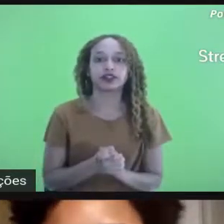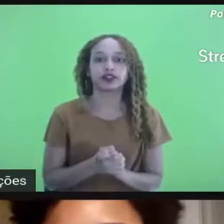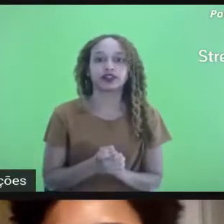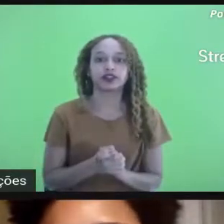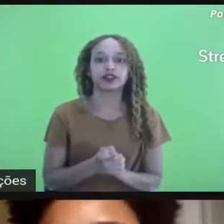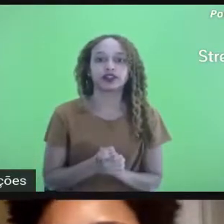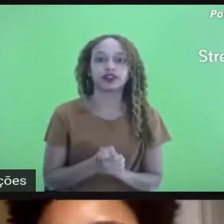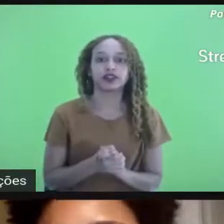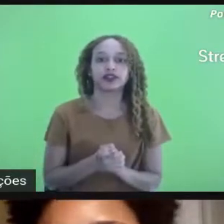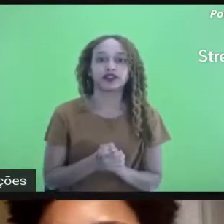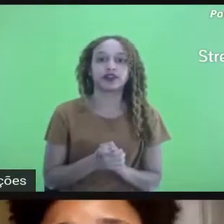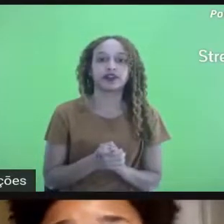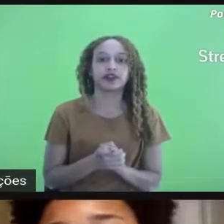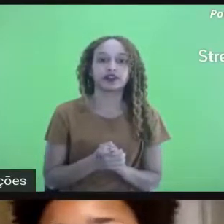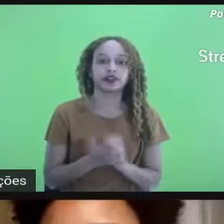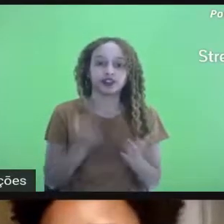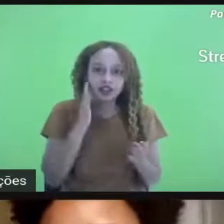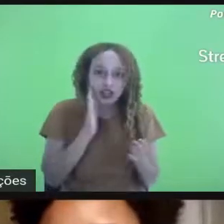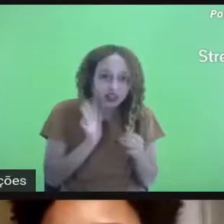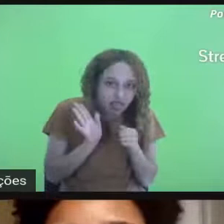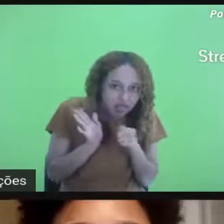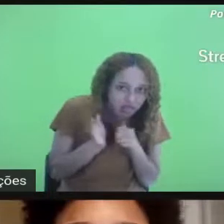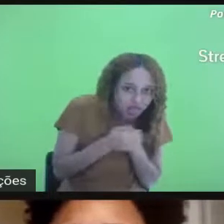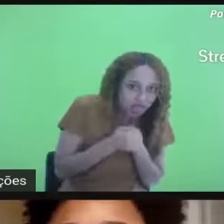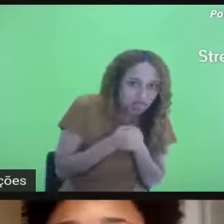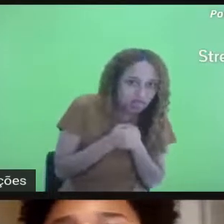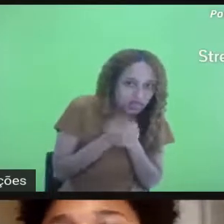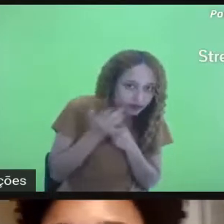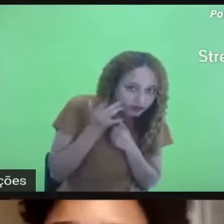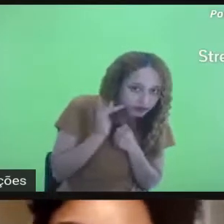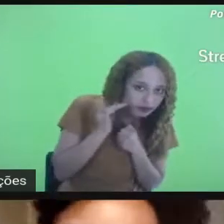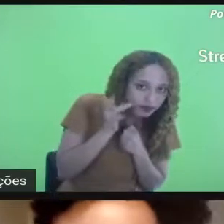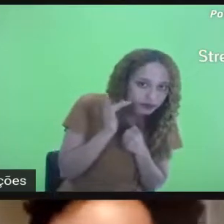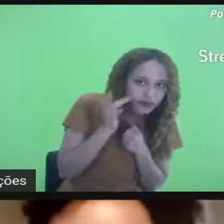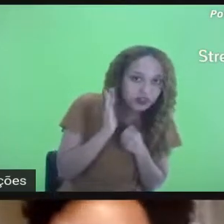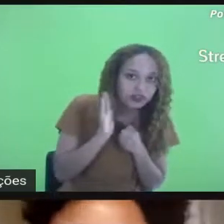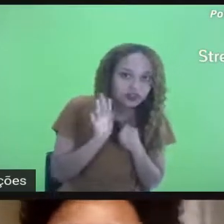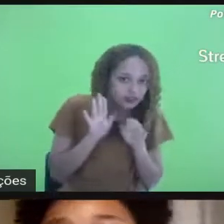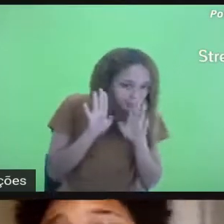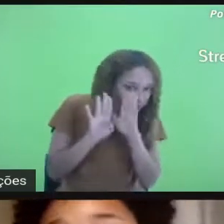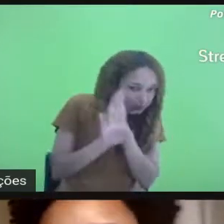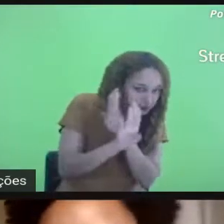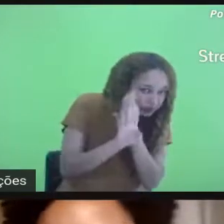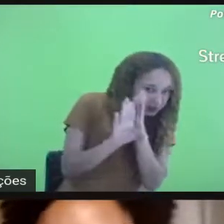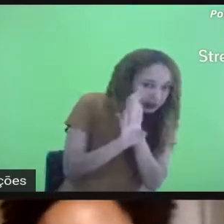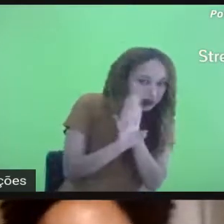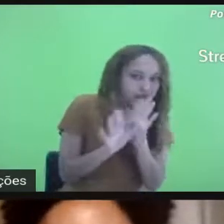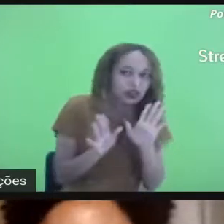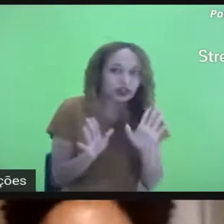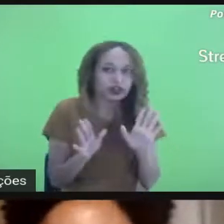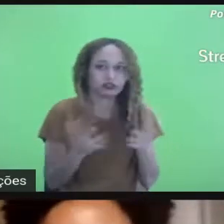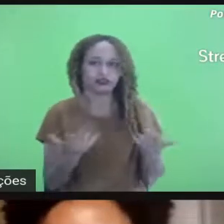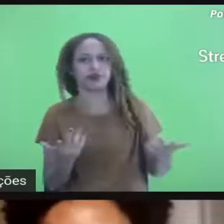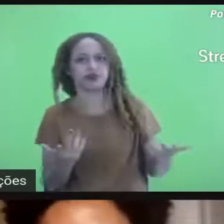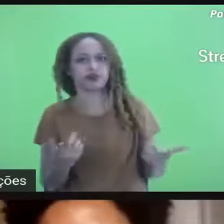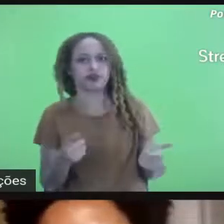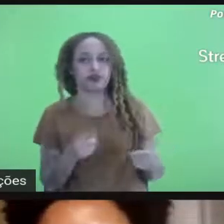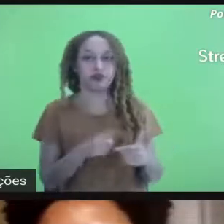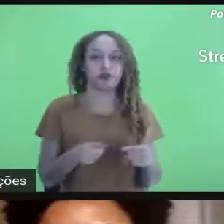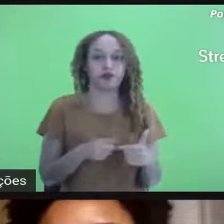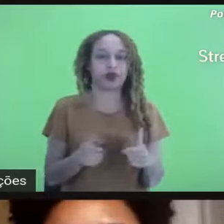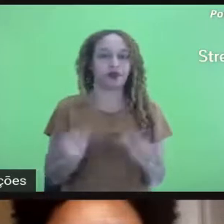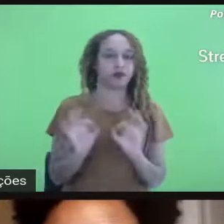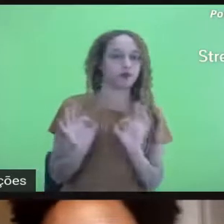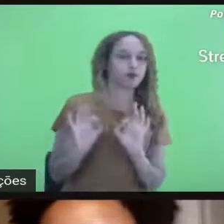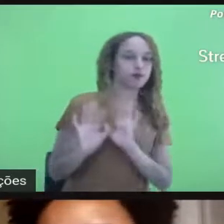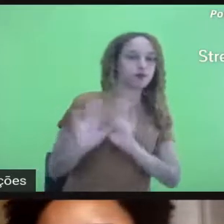problema e não quer ver, é como se eu não estou vendo o problema, ele não existe, né? E o